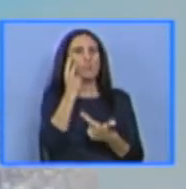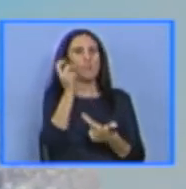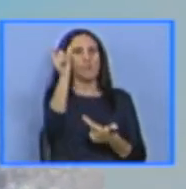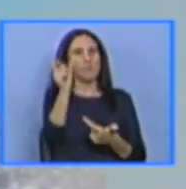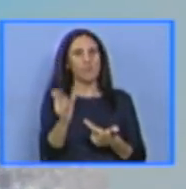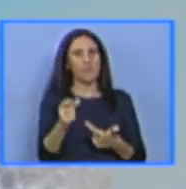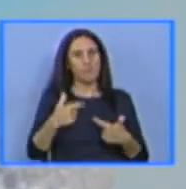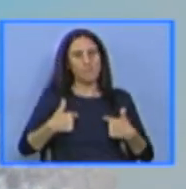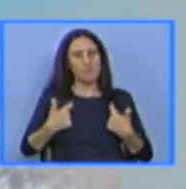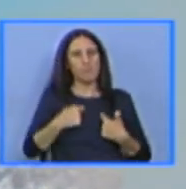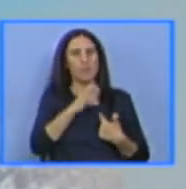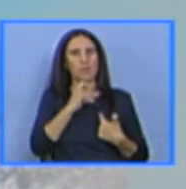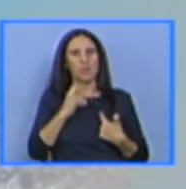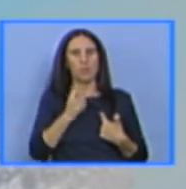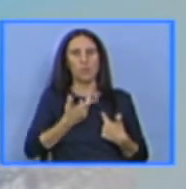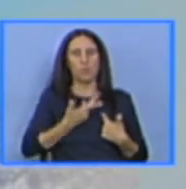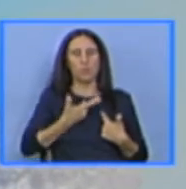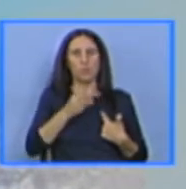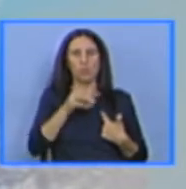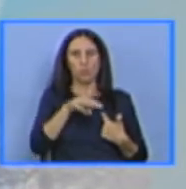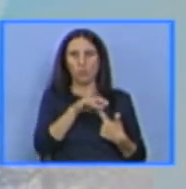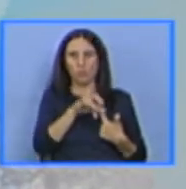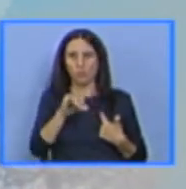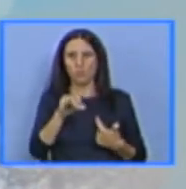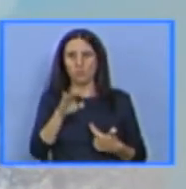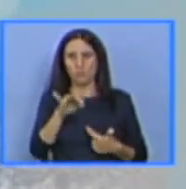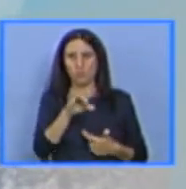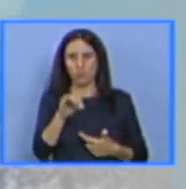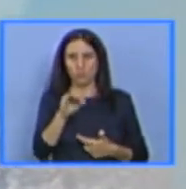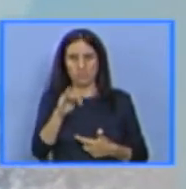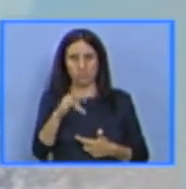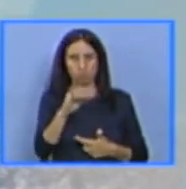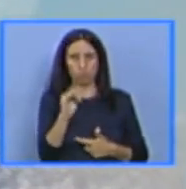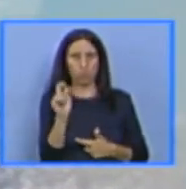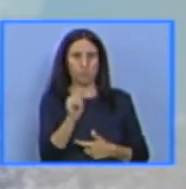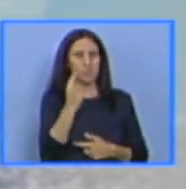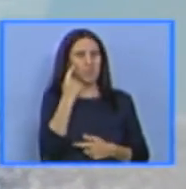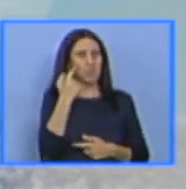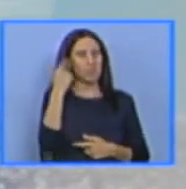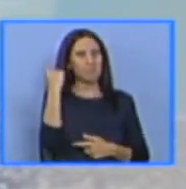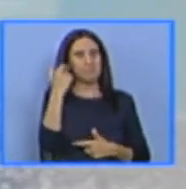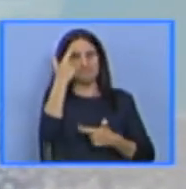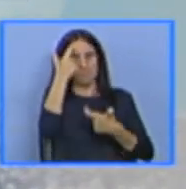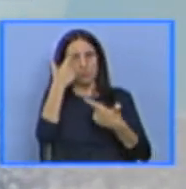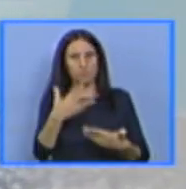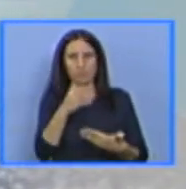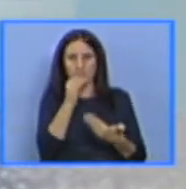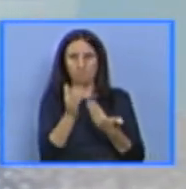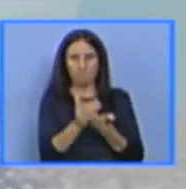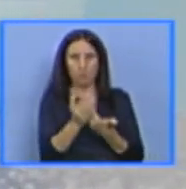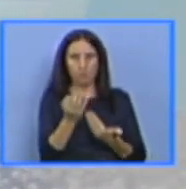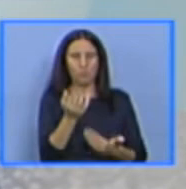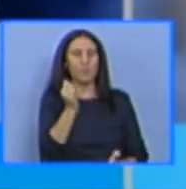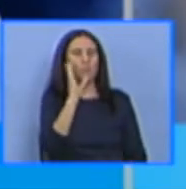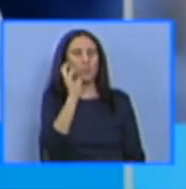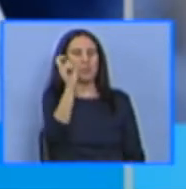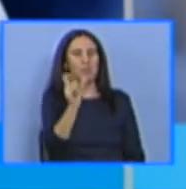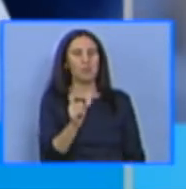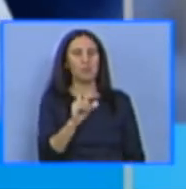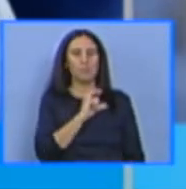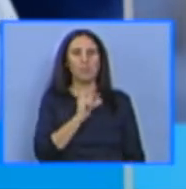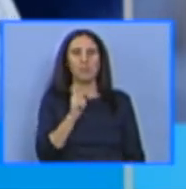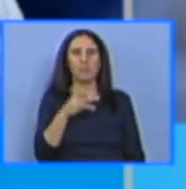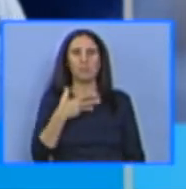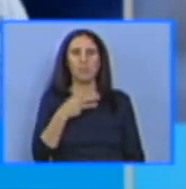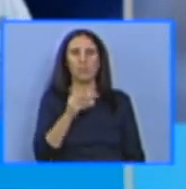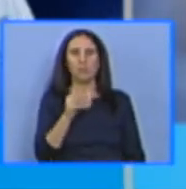e de pastor de Dom António Francisco dos Santos, que há um mês nos surpreendia com a sua morte. Boa tarde, Padre Américo Aguiar, obrigado